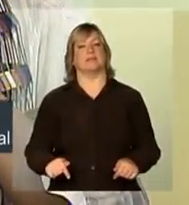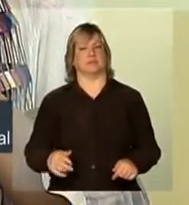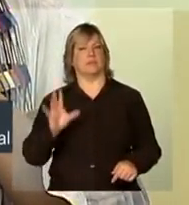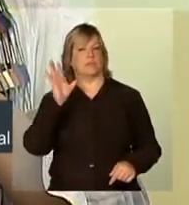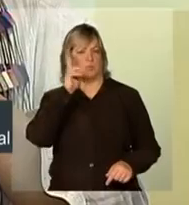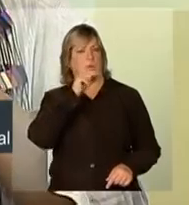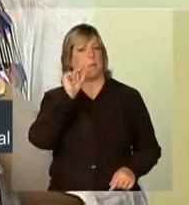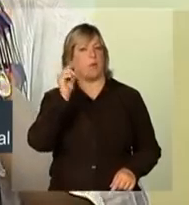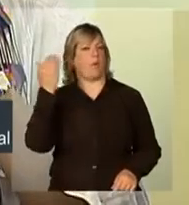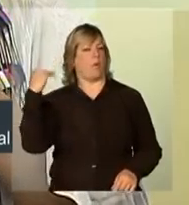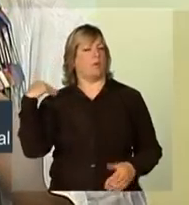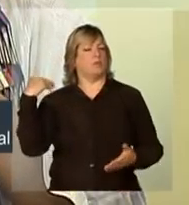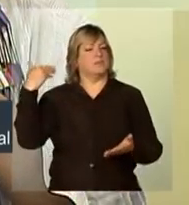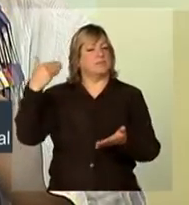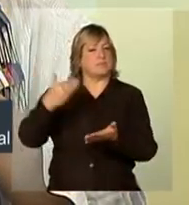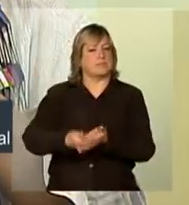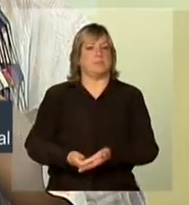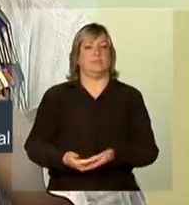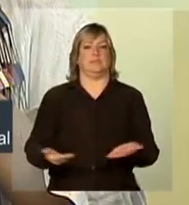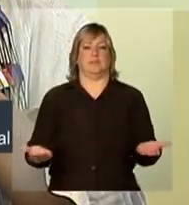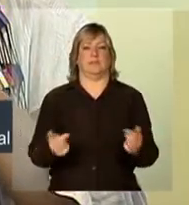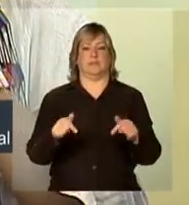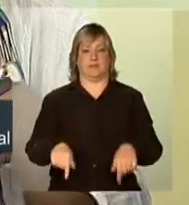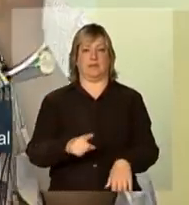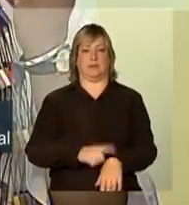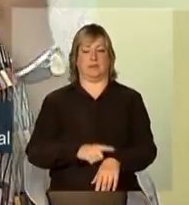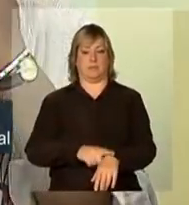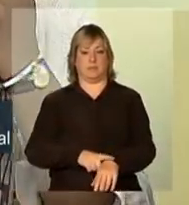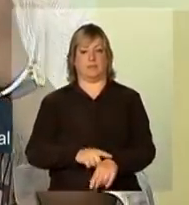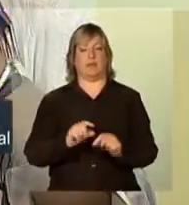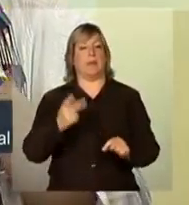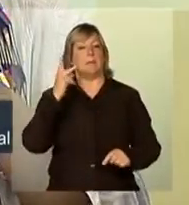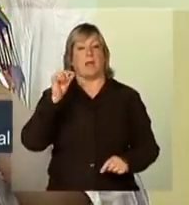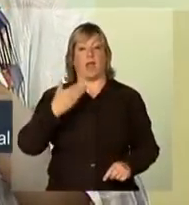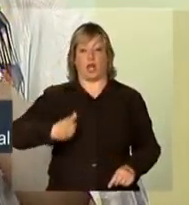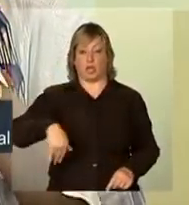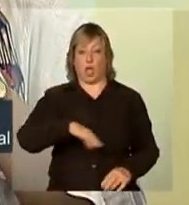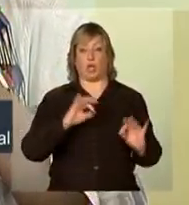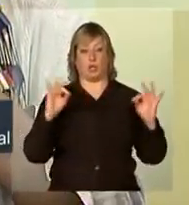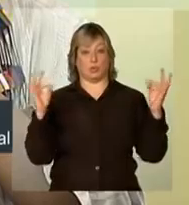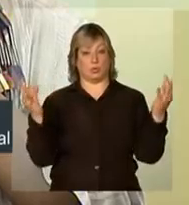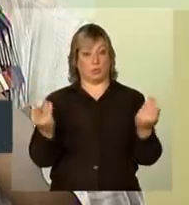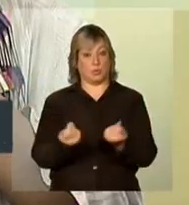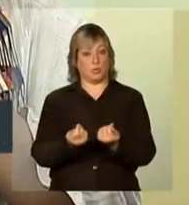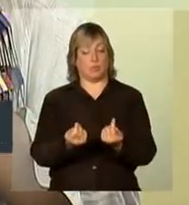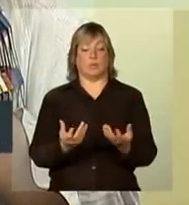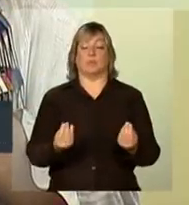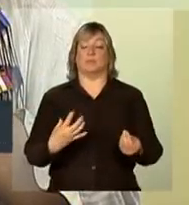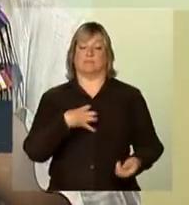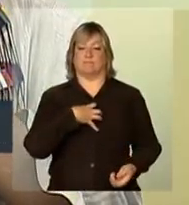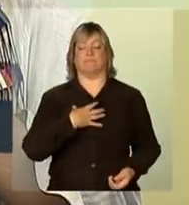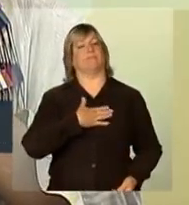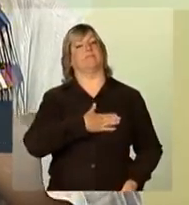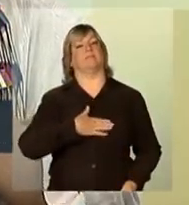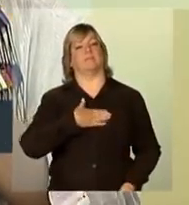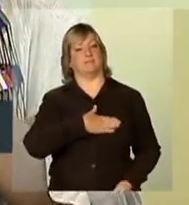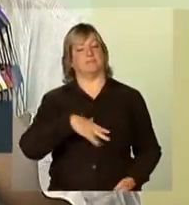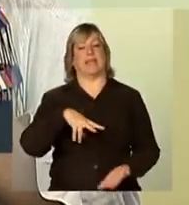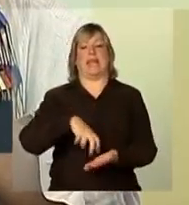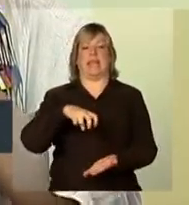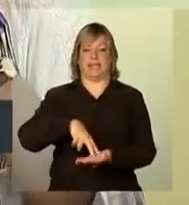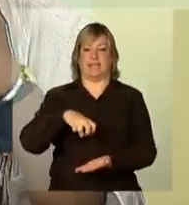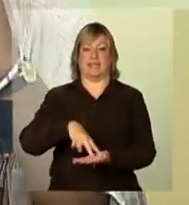longo que nós percorremos até chegar aqui esse momento que para nós todos é motivo de muita eh